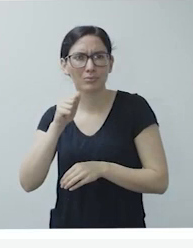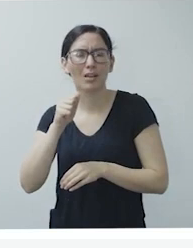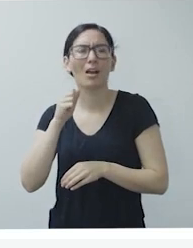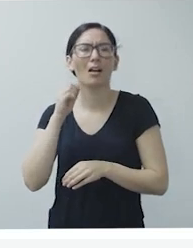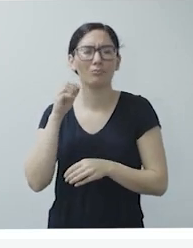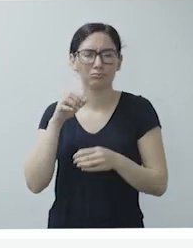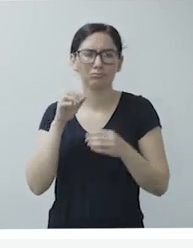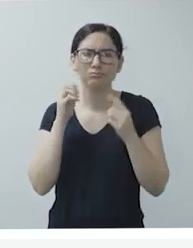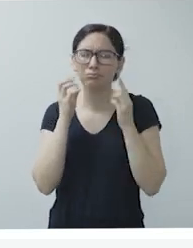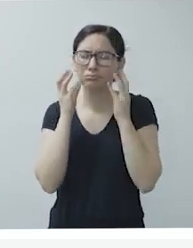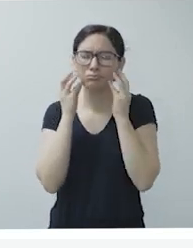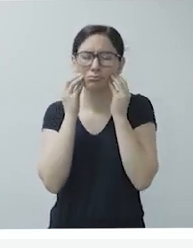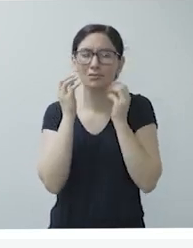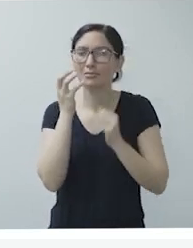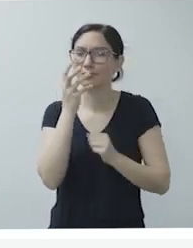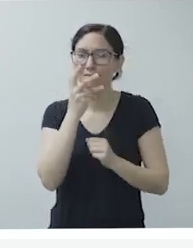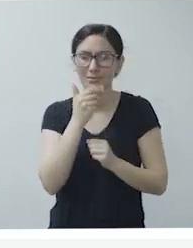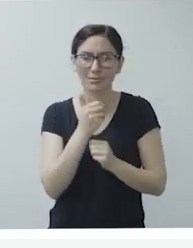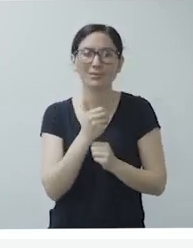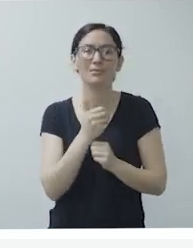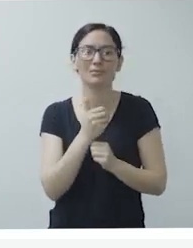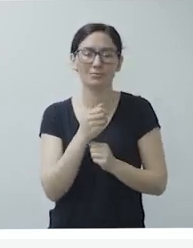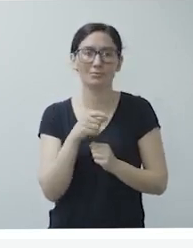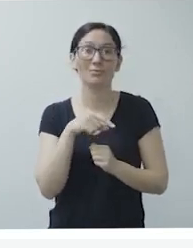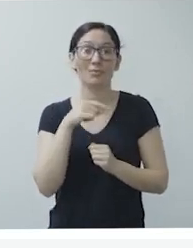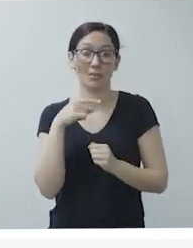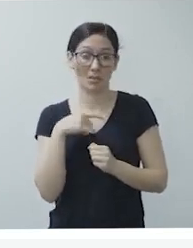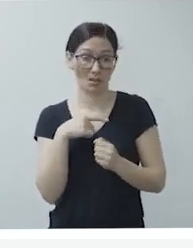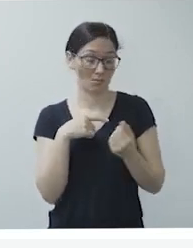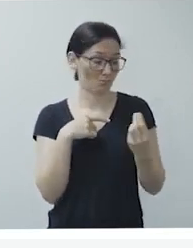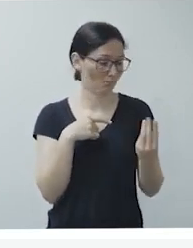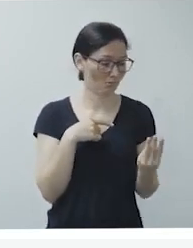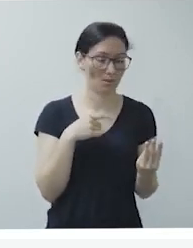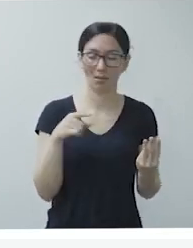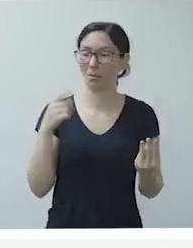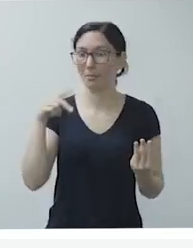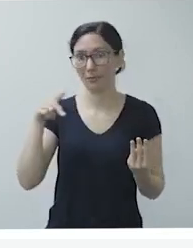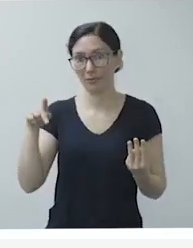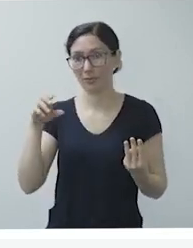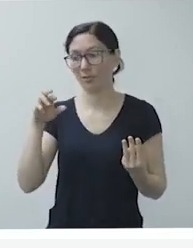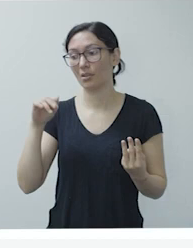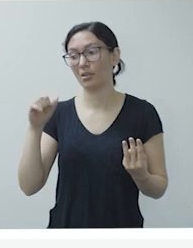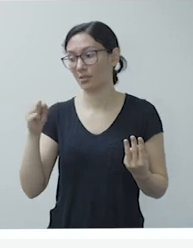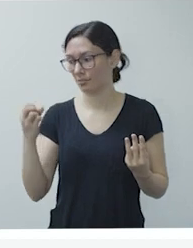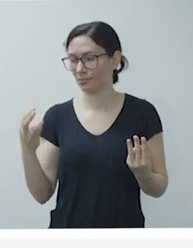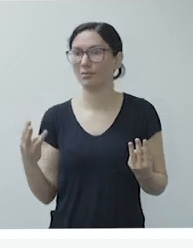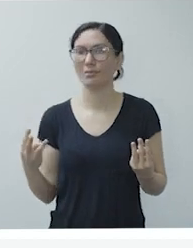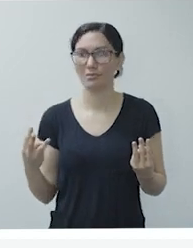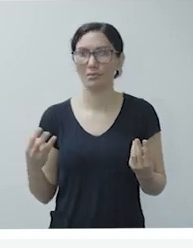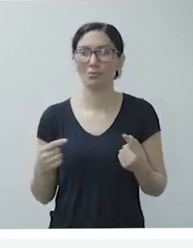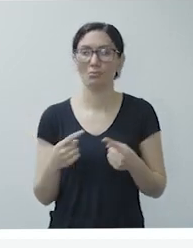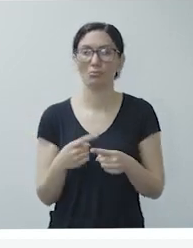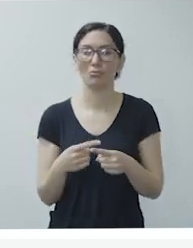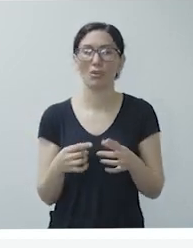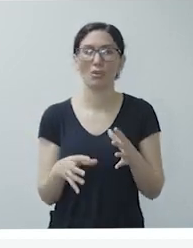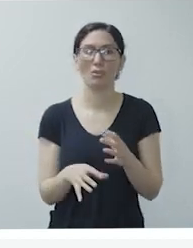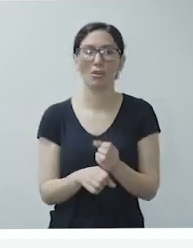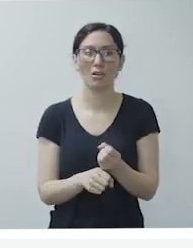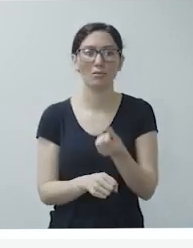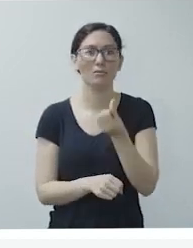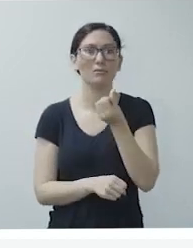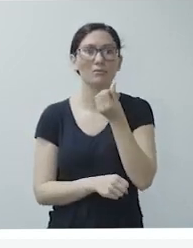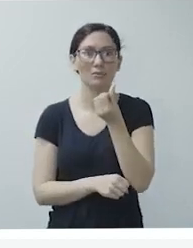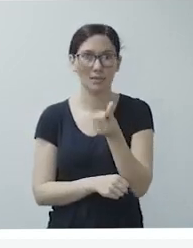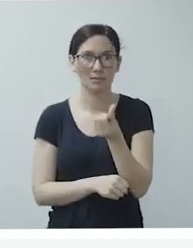ficou com três e a professora Márcia com três, porque o total eram seis. Então,